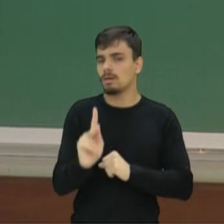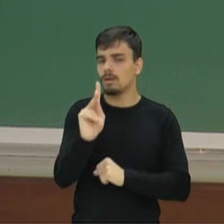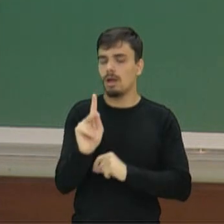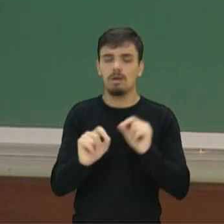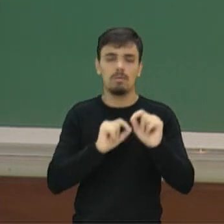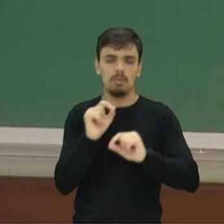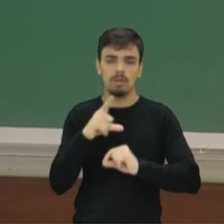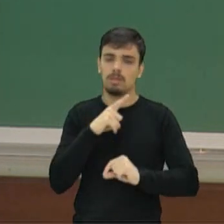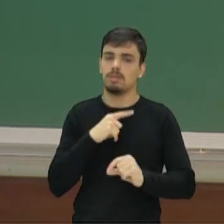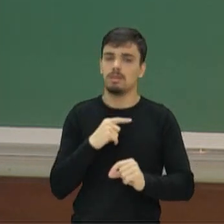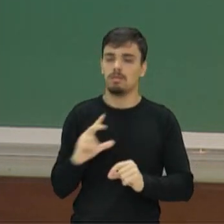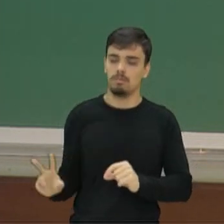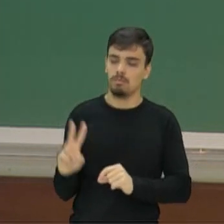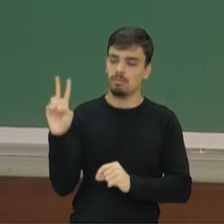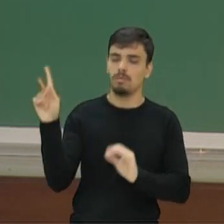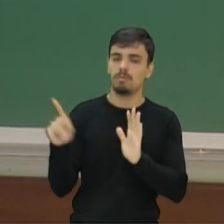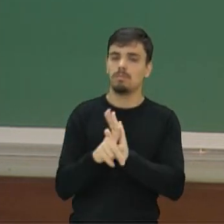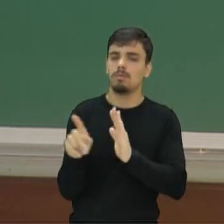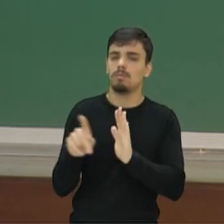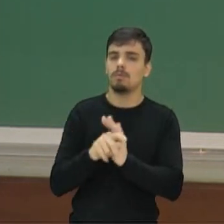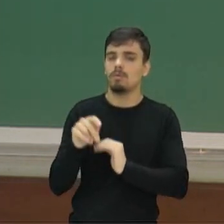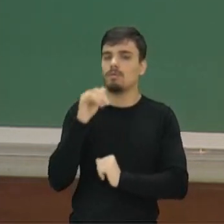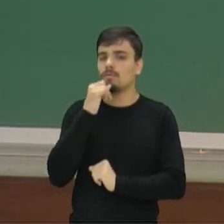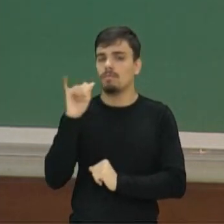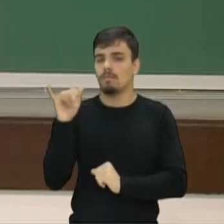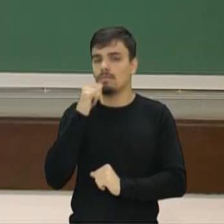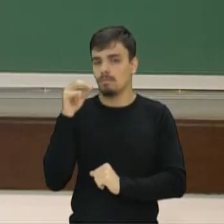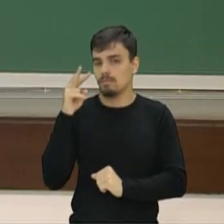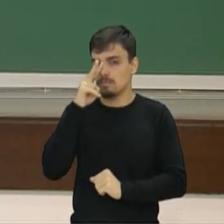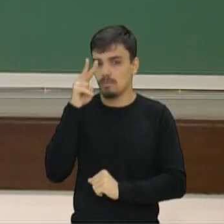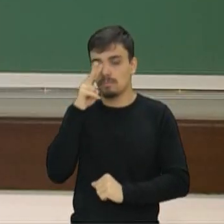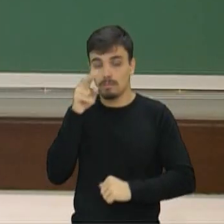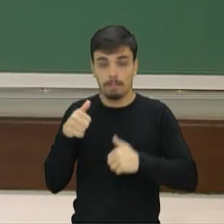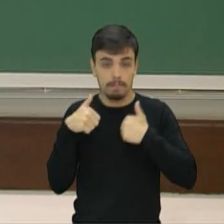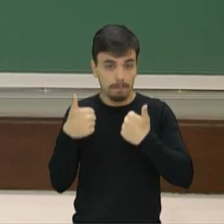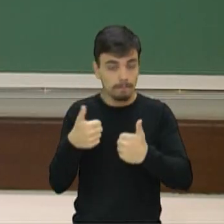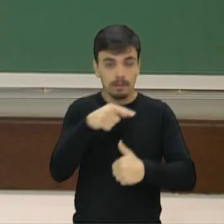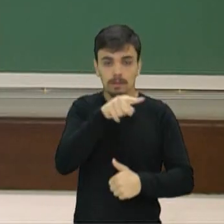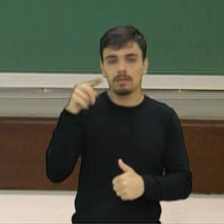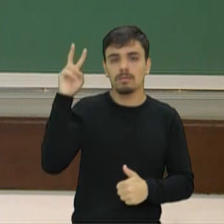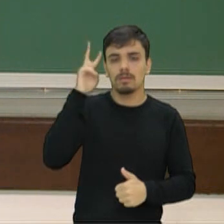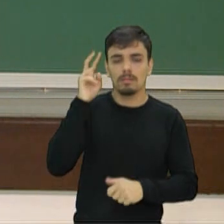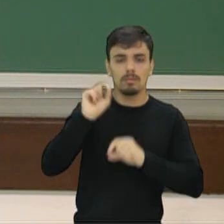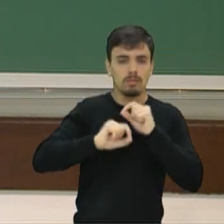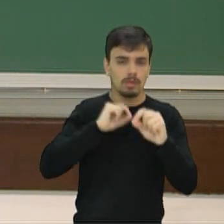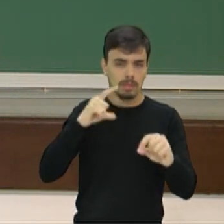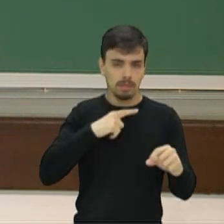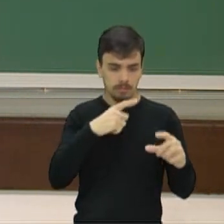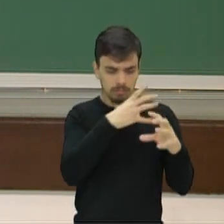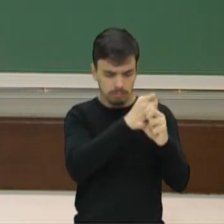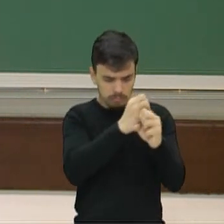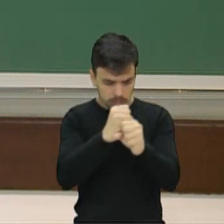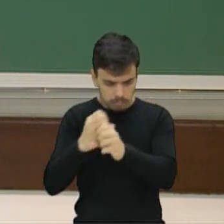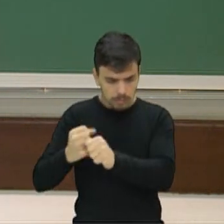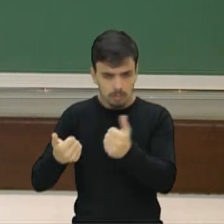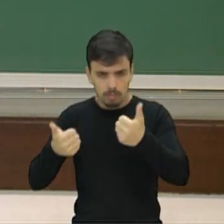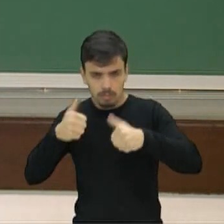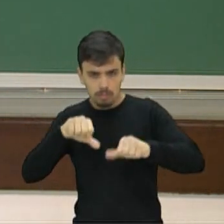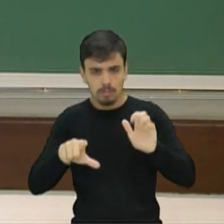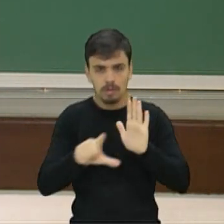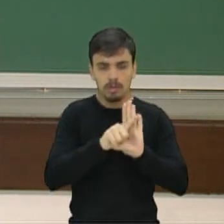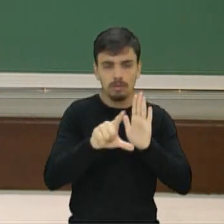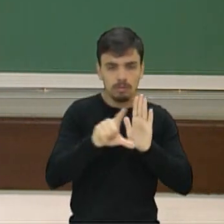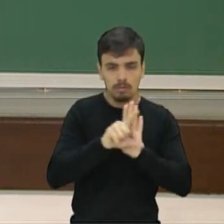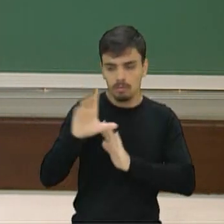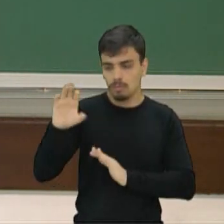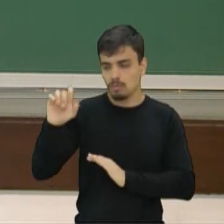te dar o valor da força elétrica, tá? Então lembre-se, a força elétrica existe uma fórmula que é conhecida como lei de